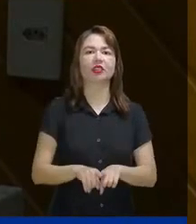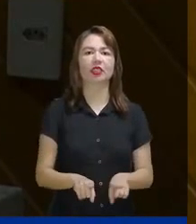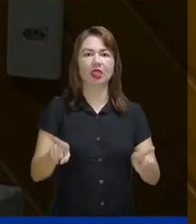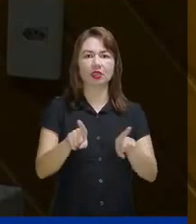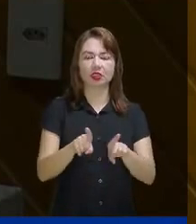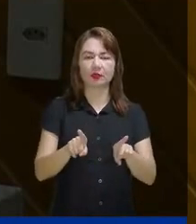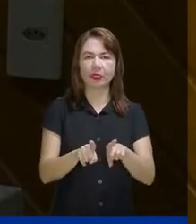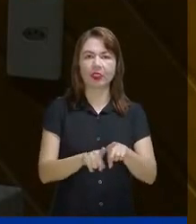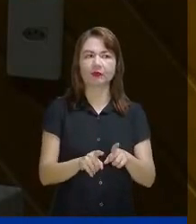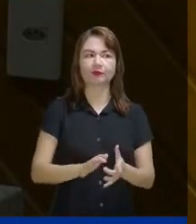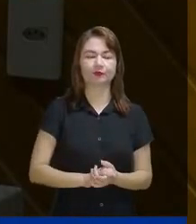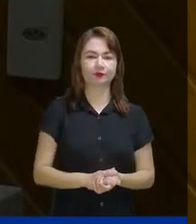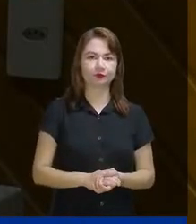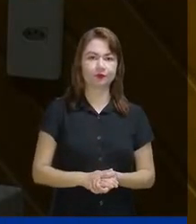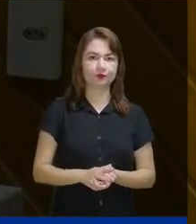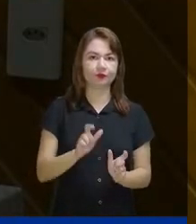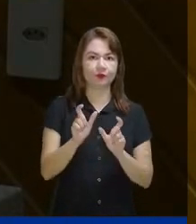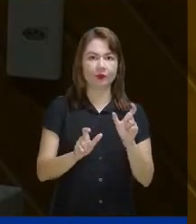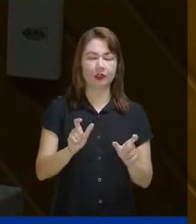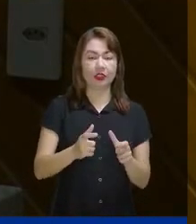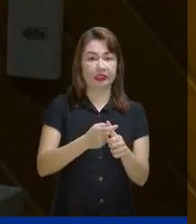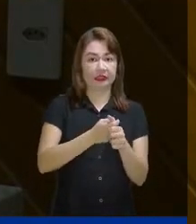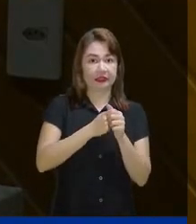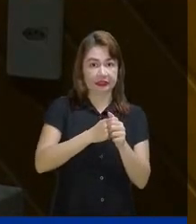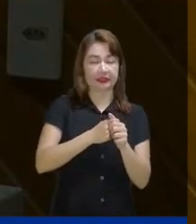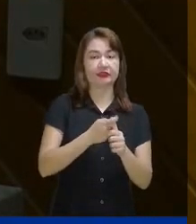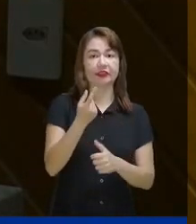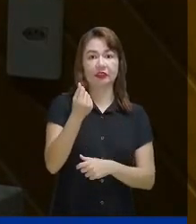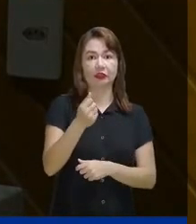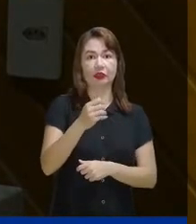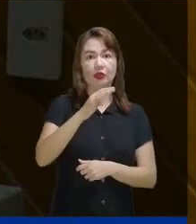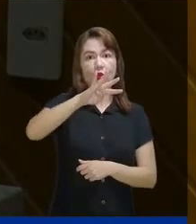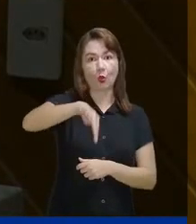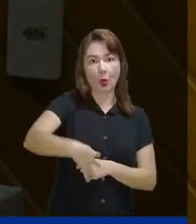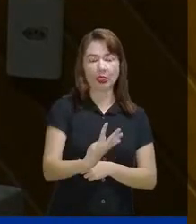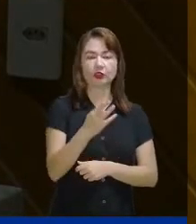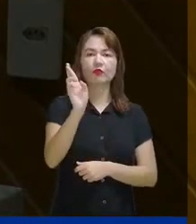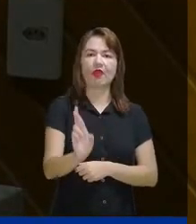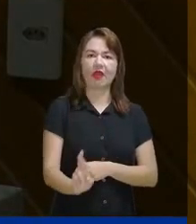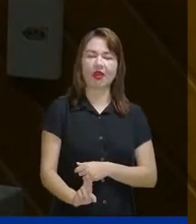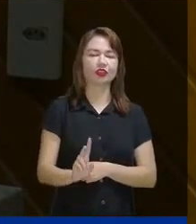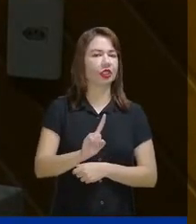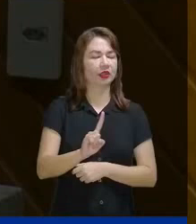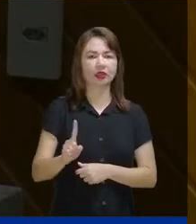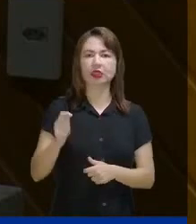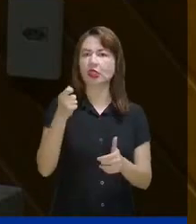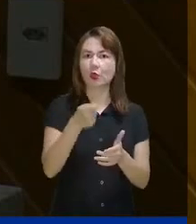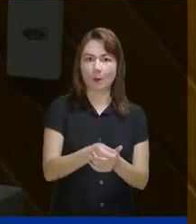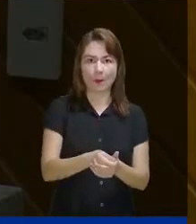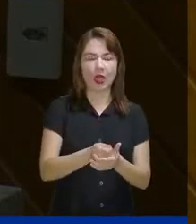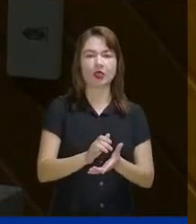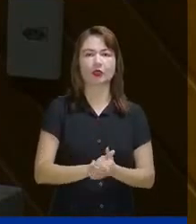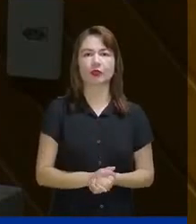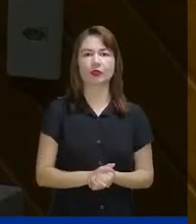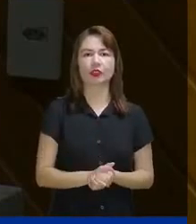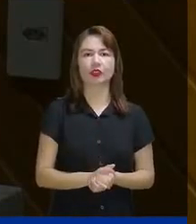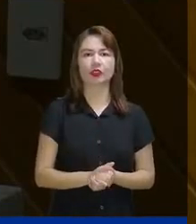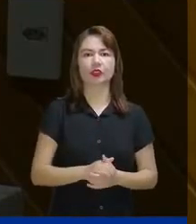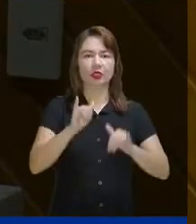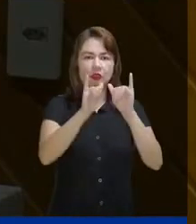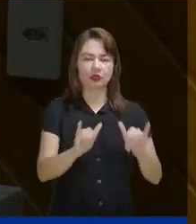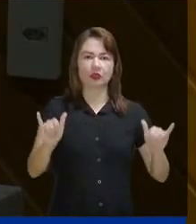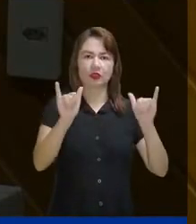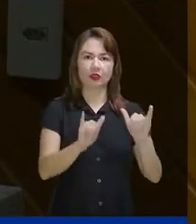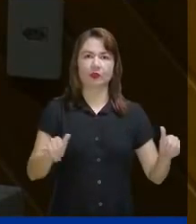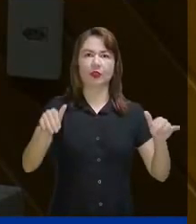que o prestador de contas contraiu dívidas no valor de R$ 4.000 decorrentes do não pagamento de despesas contraídas na campanha